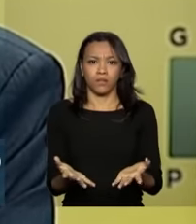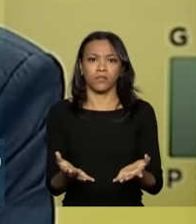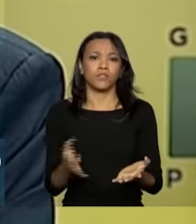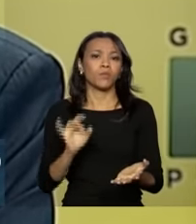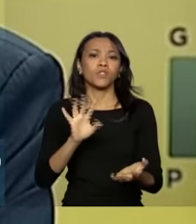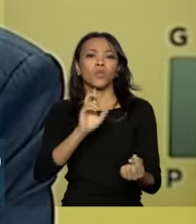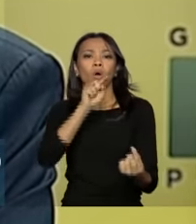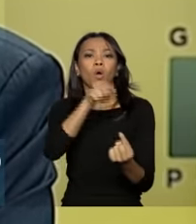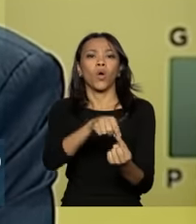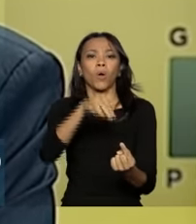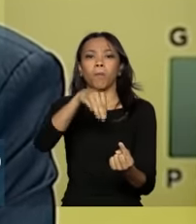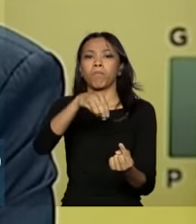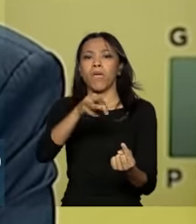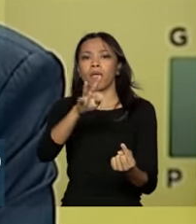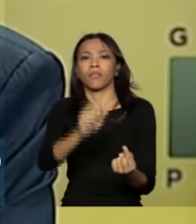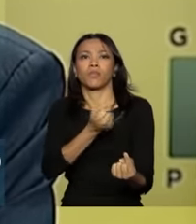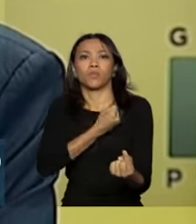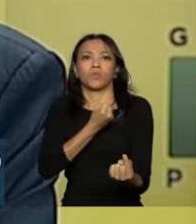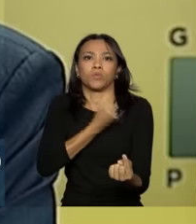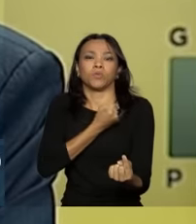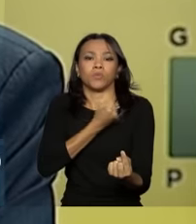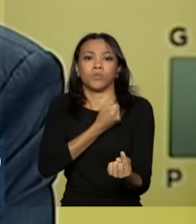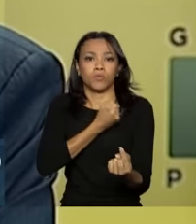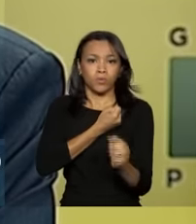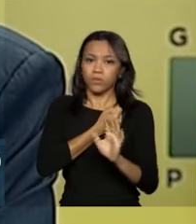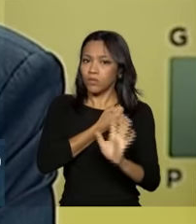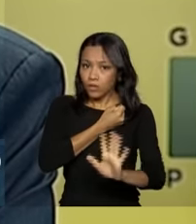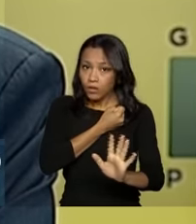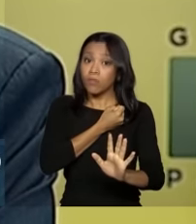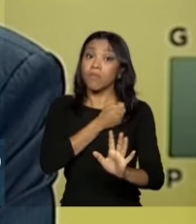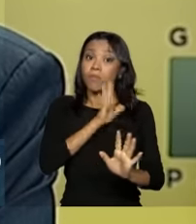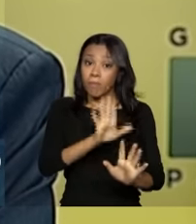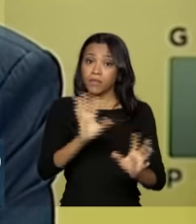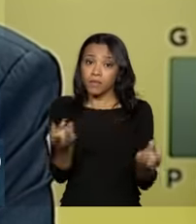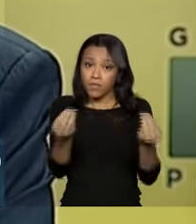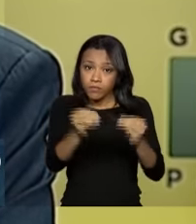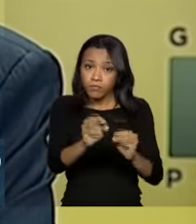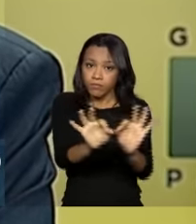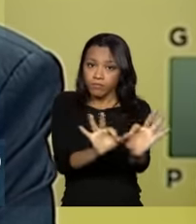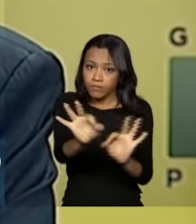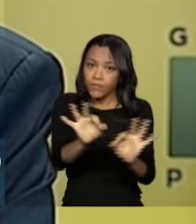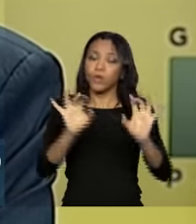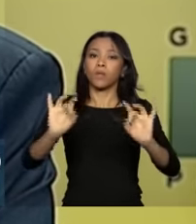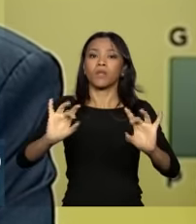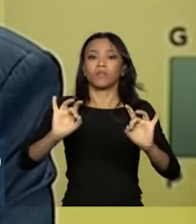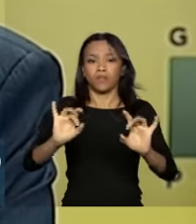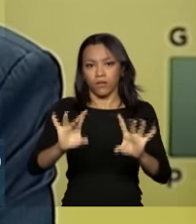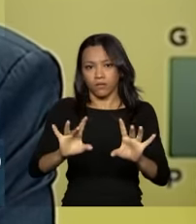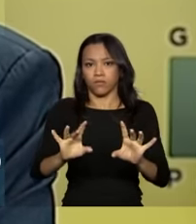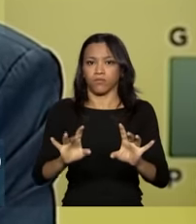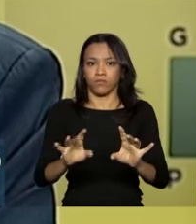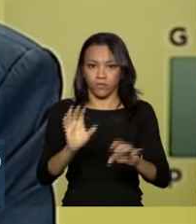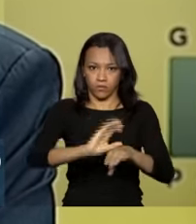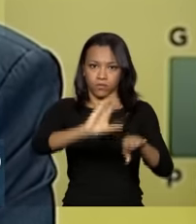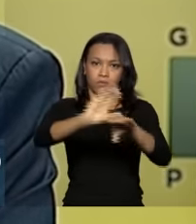metas apenas numéricas, são metas estabelecidas com qualidade. Em cada caso,